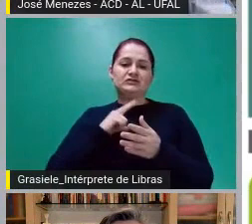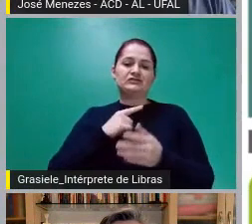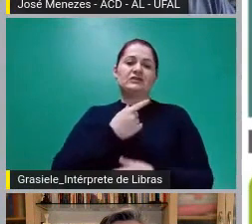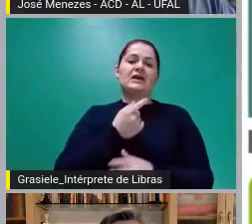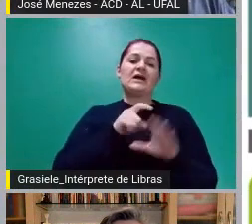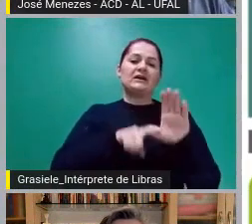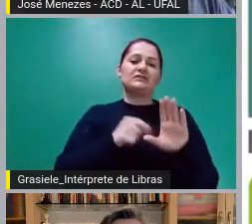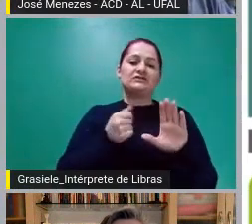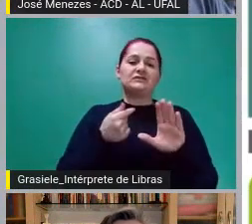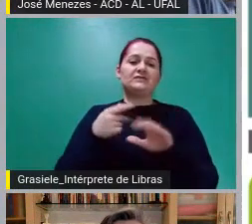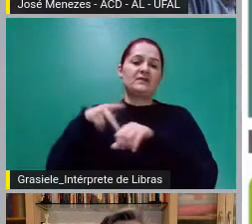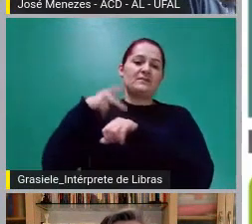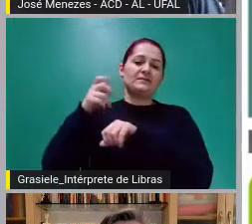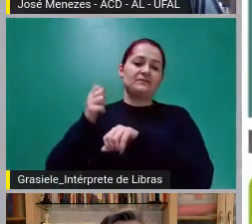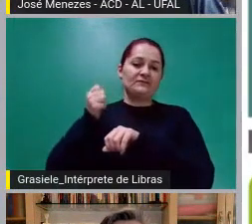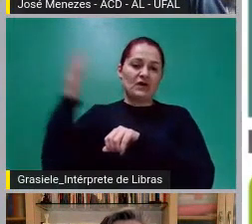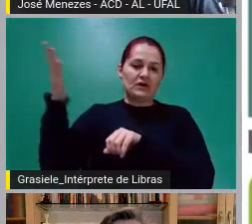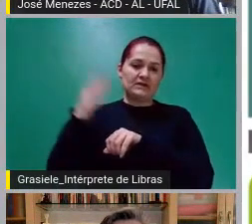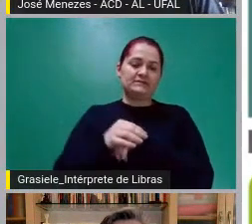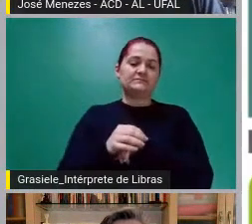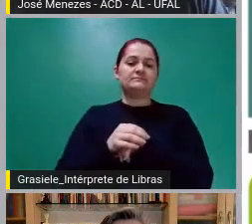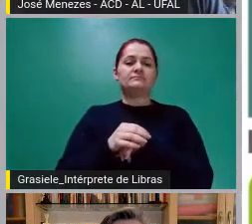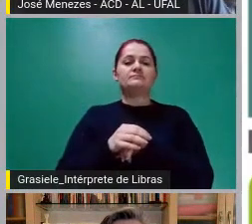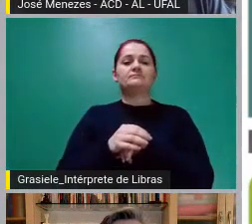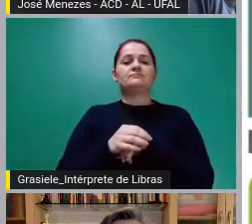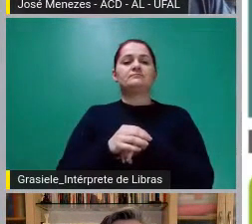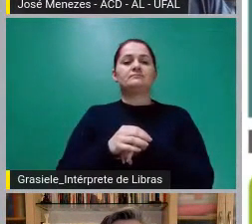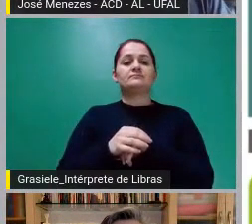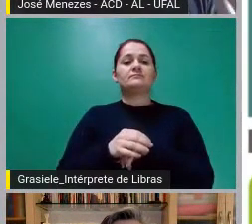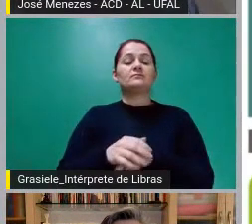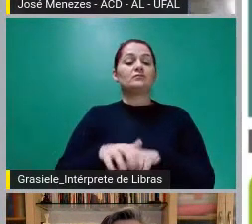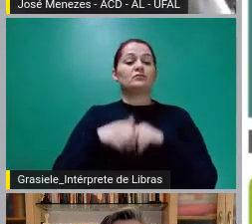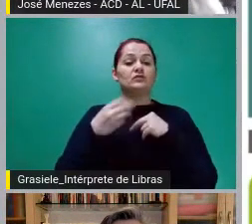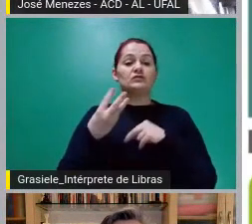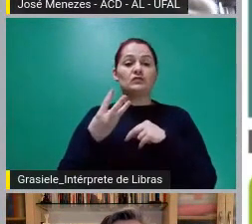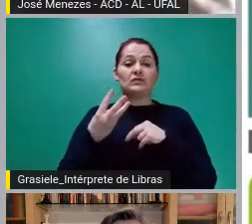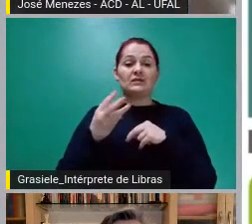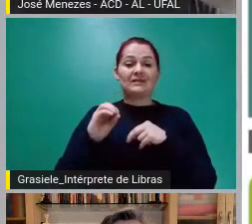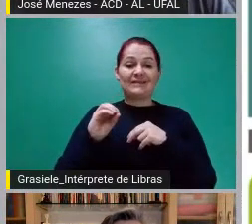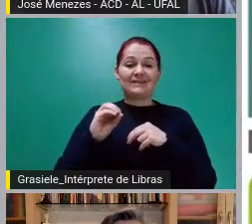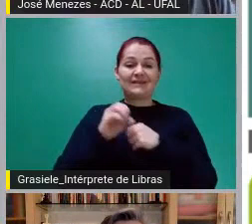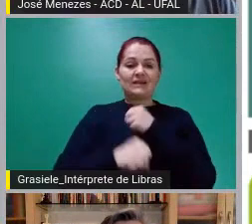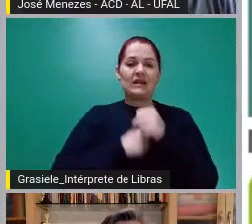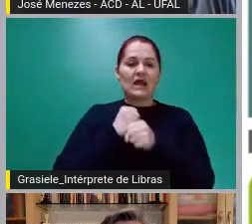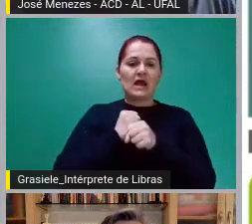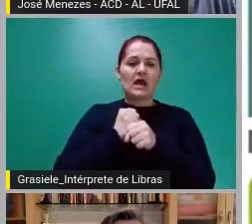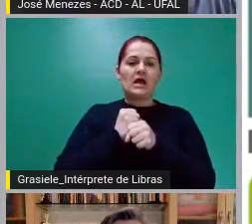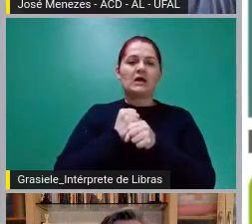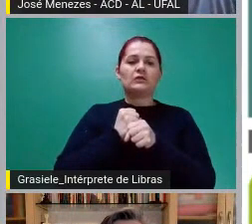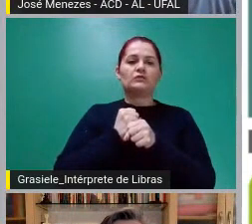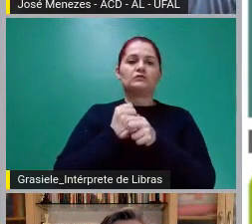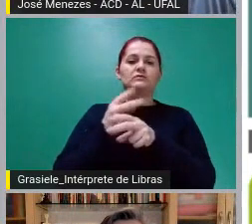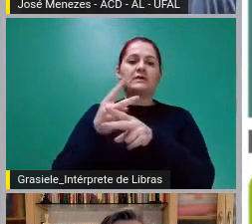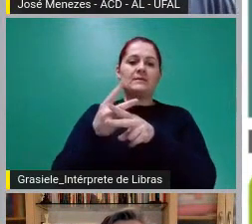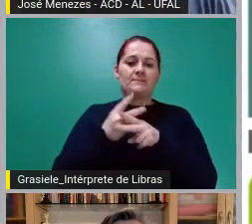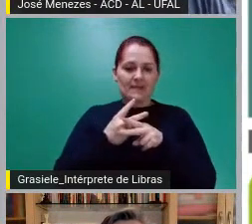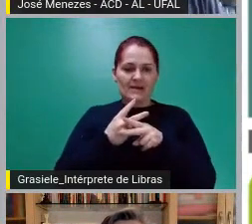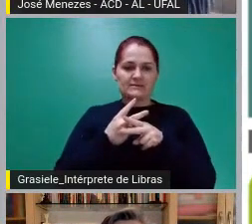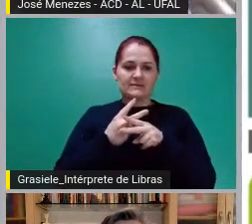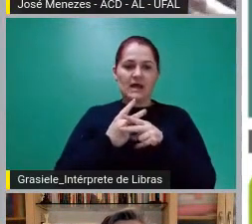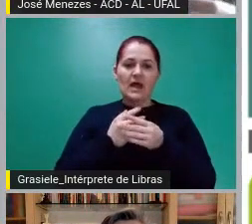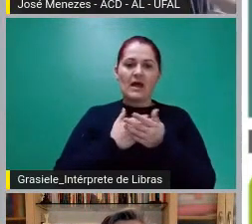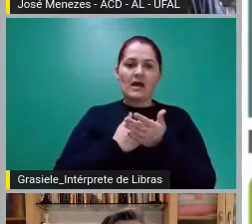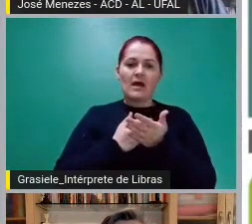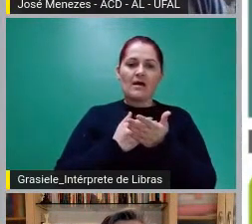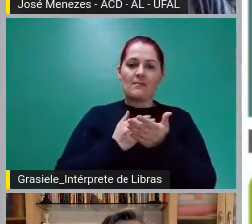rolou por 30 anos o refinanciamento. Ou seja, esta dívida que antes era derivada daquela